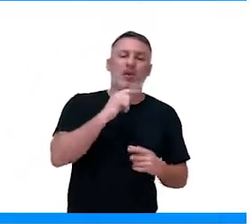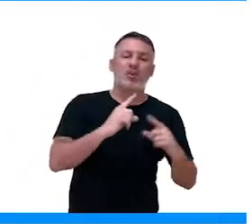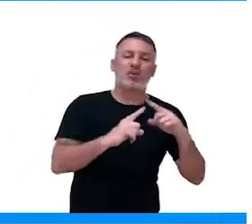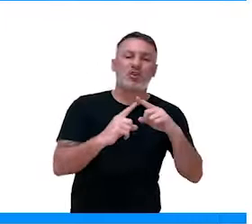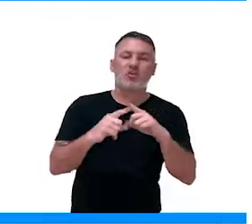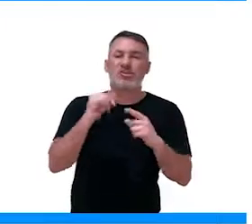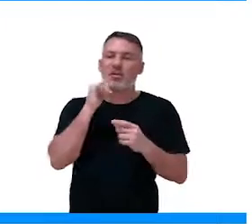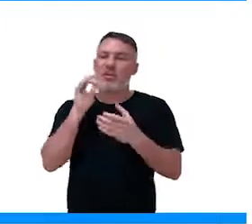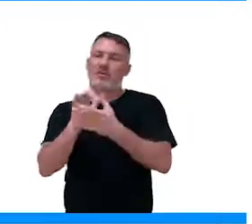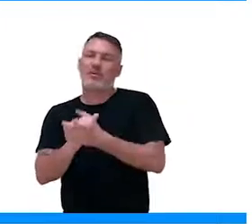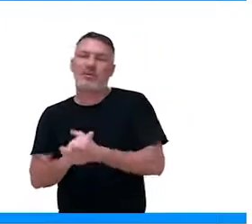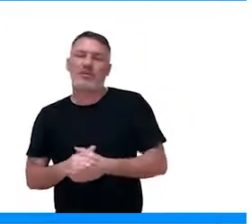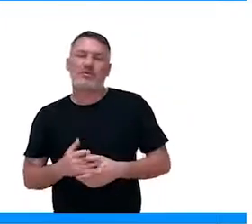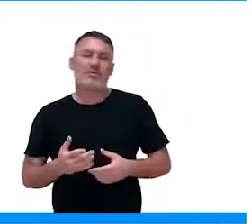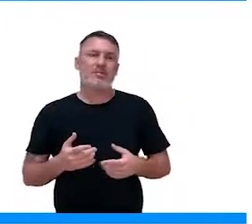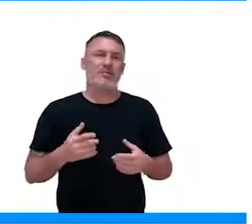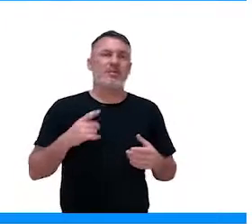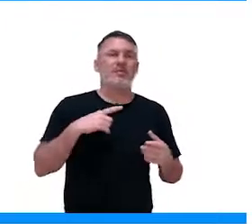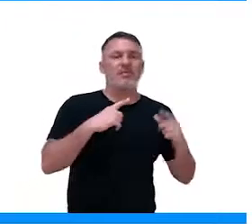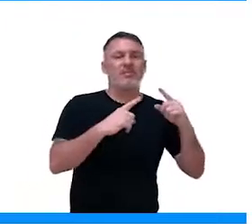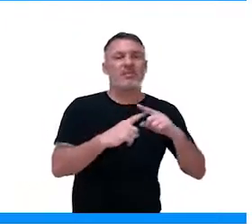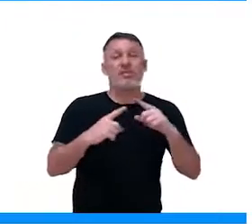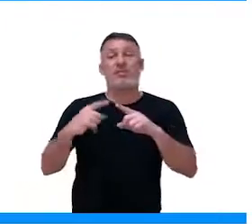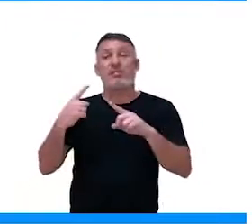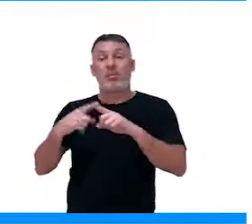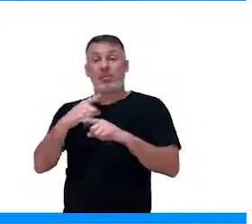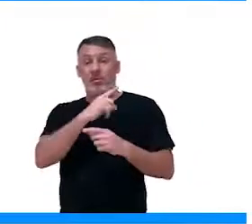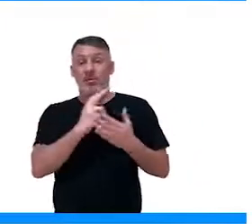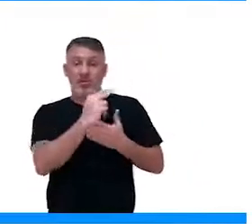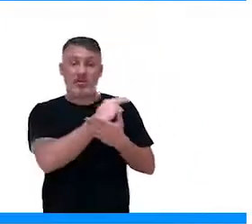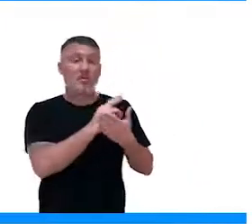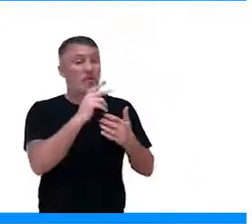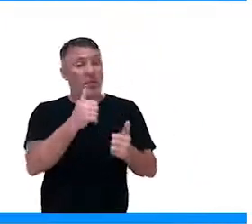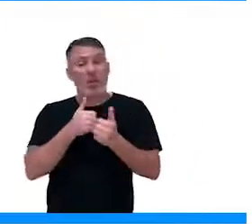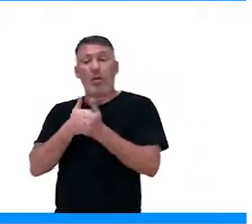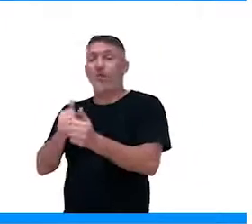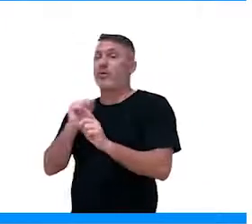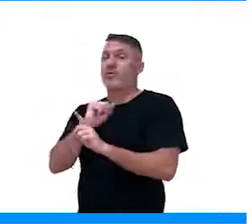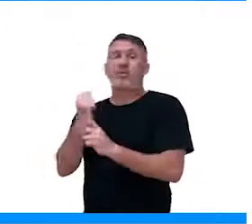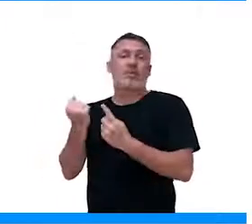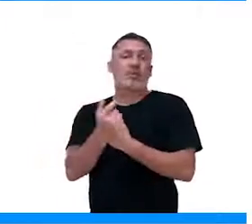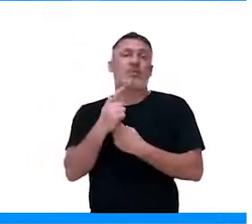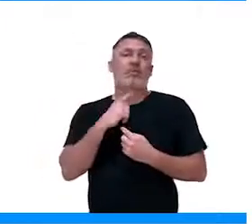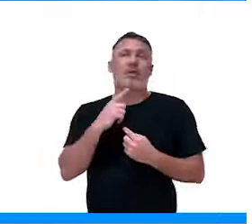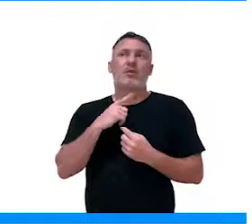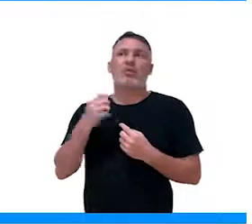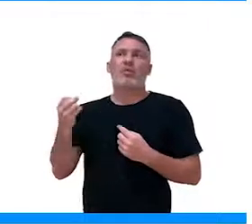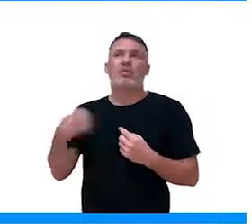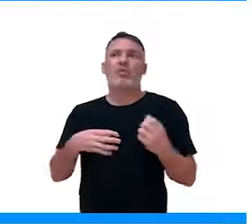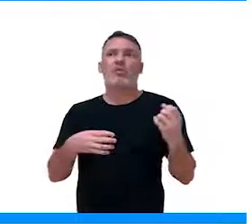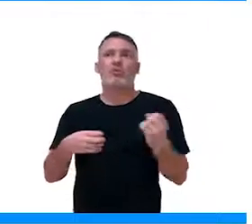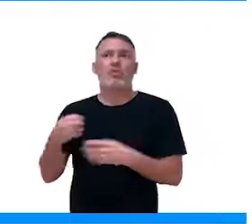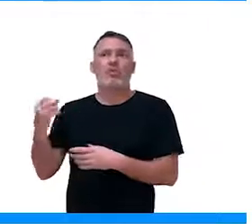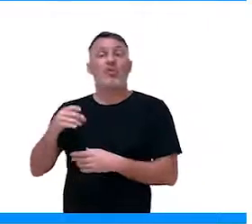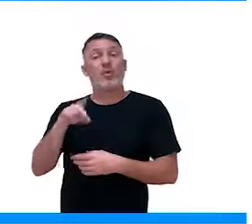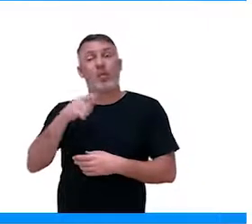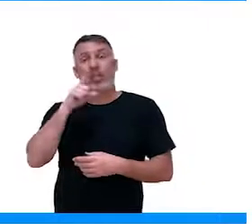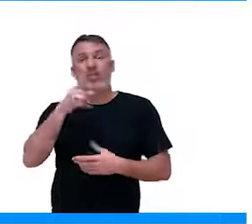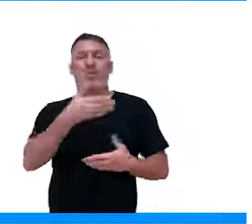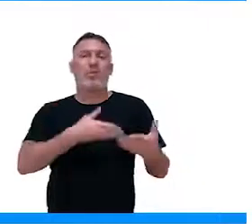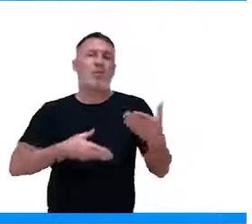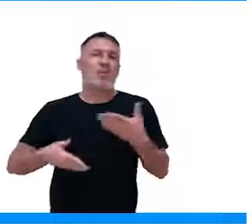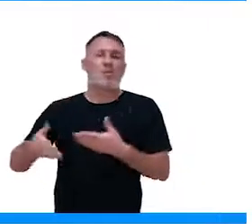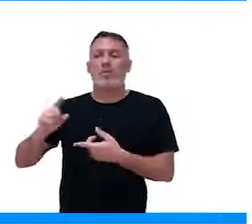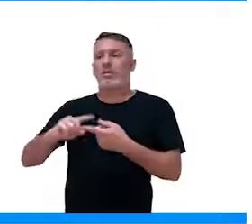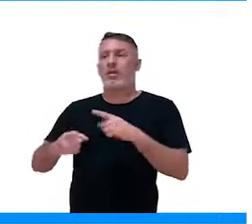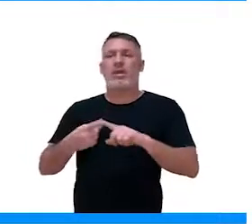Mulheres casadas. Os emojis, eles acompanham o que a sociedade vai trazendo, né? E aí a